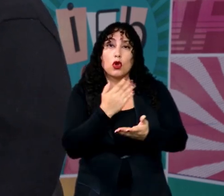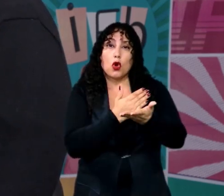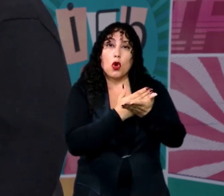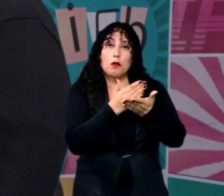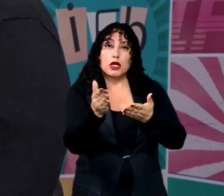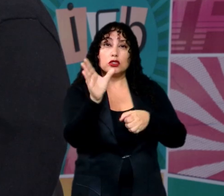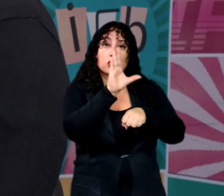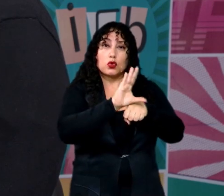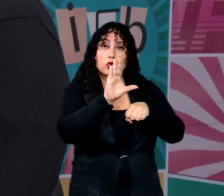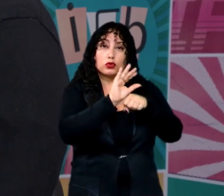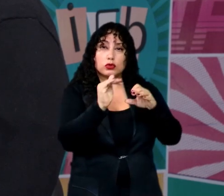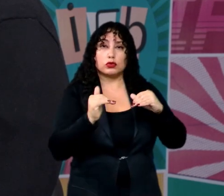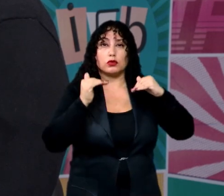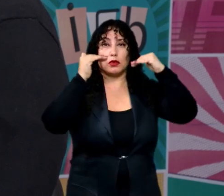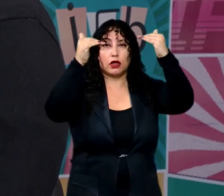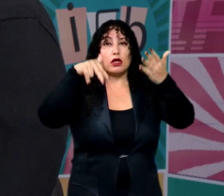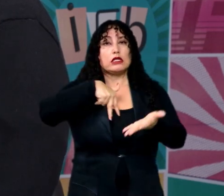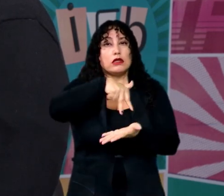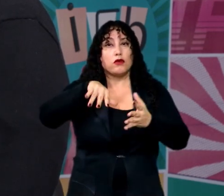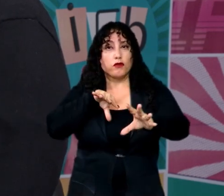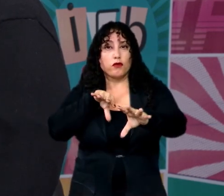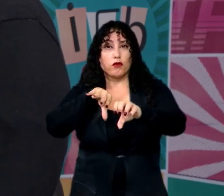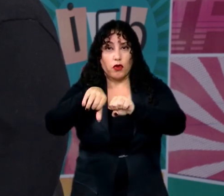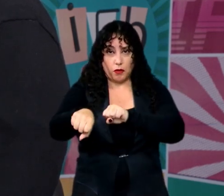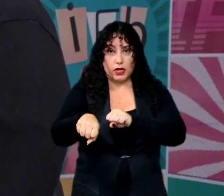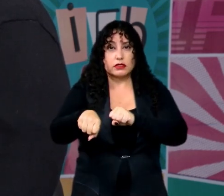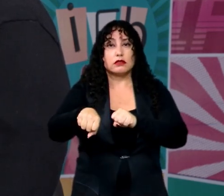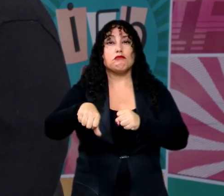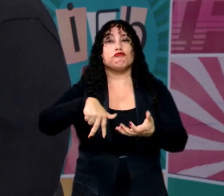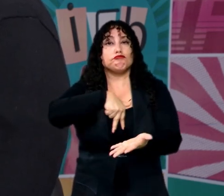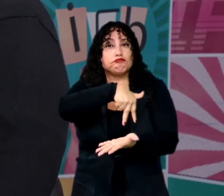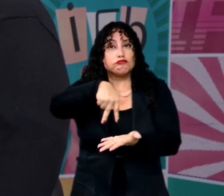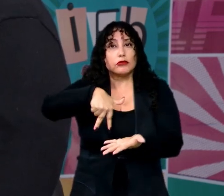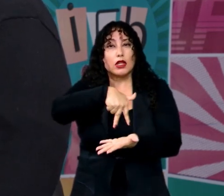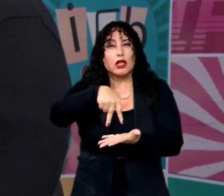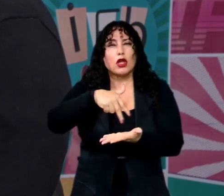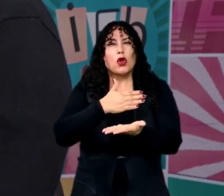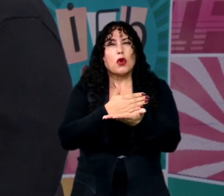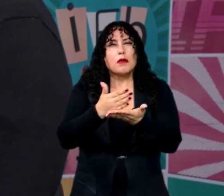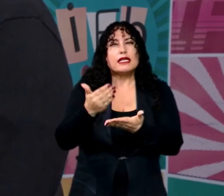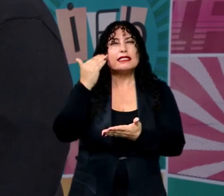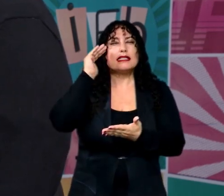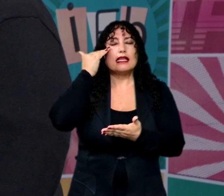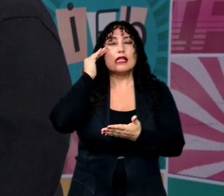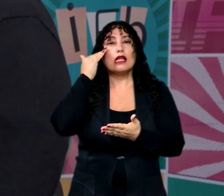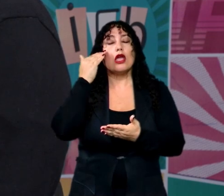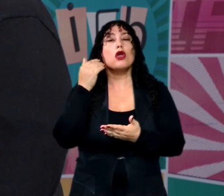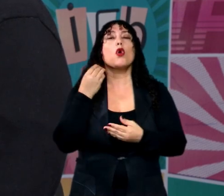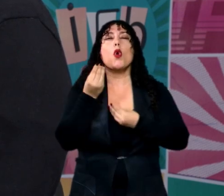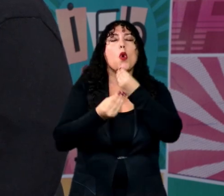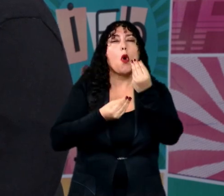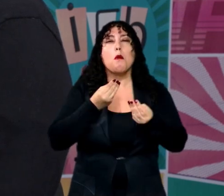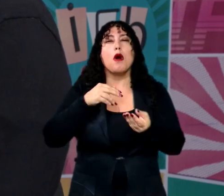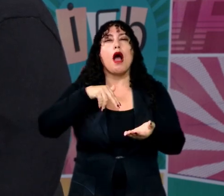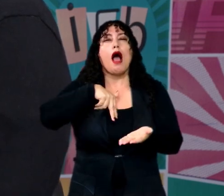cursos superiores de dança e formação superior em dança, a gente começa a entender a dança sobre outros pontos de